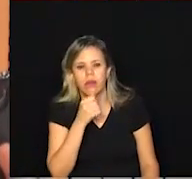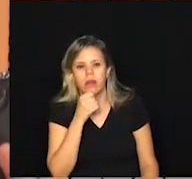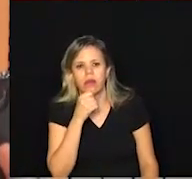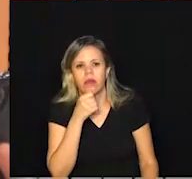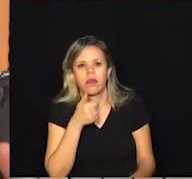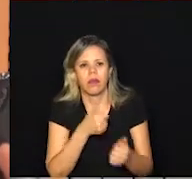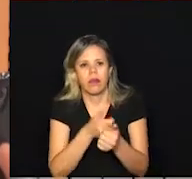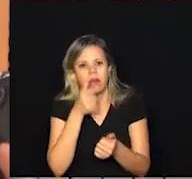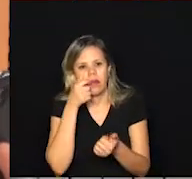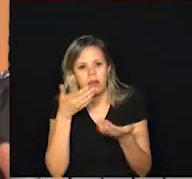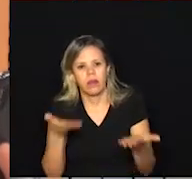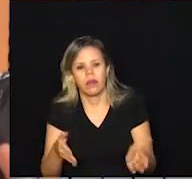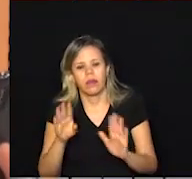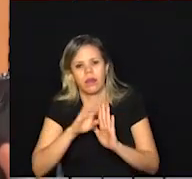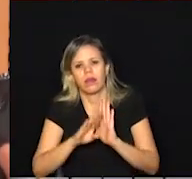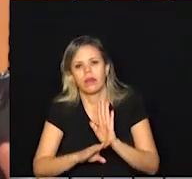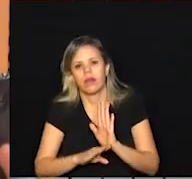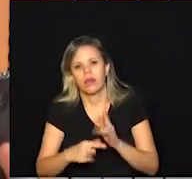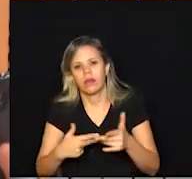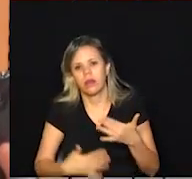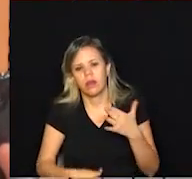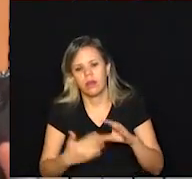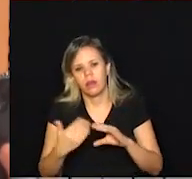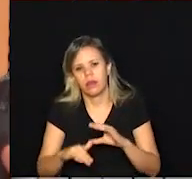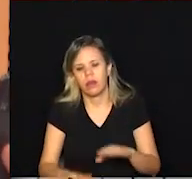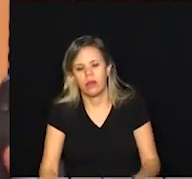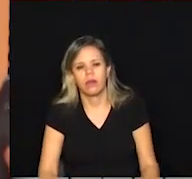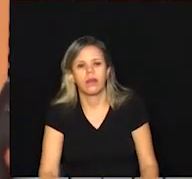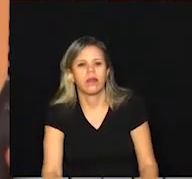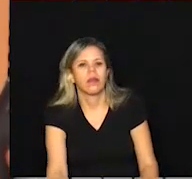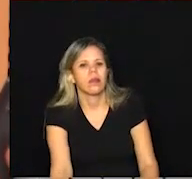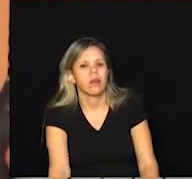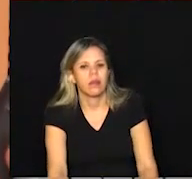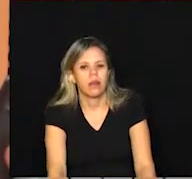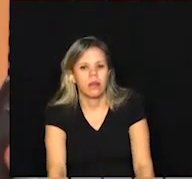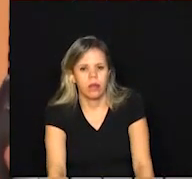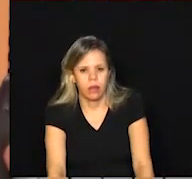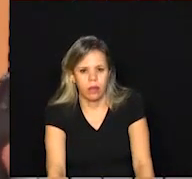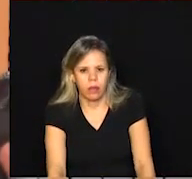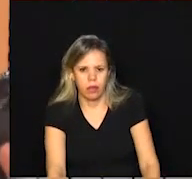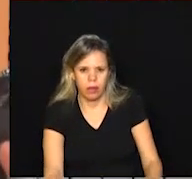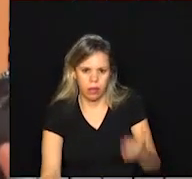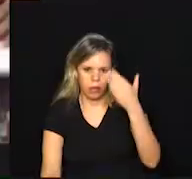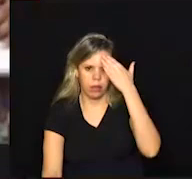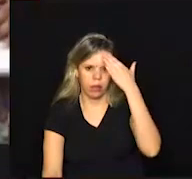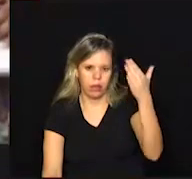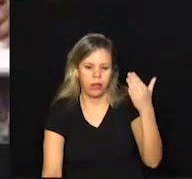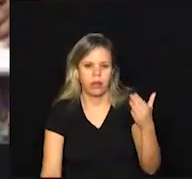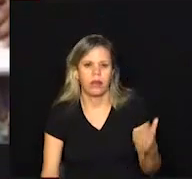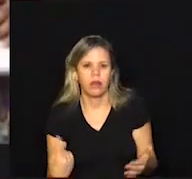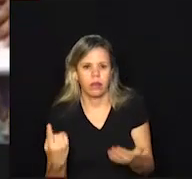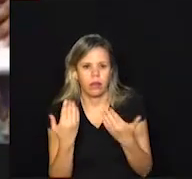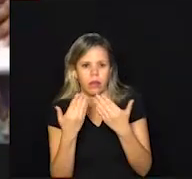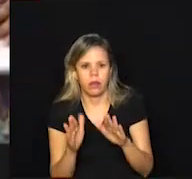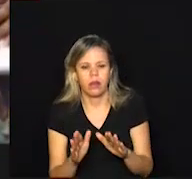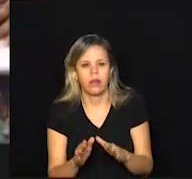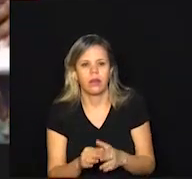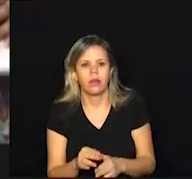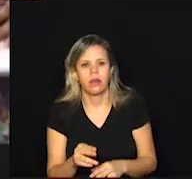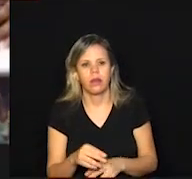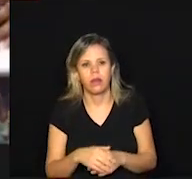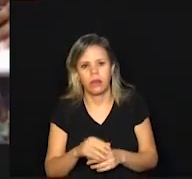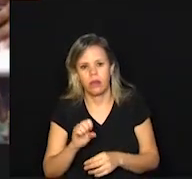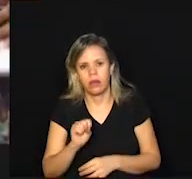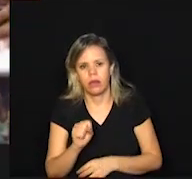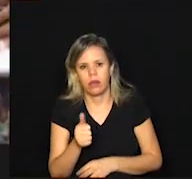estava acompanhando aqui as mensagens tá ok Quero Agradecer como a gente abriu o São Benedito